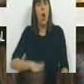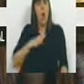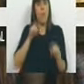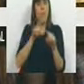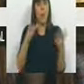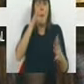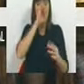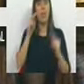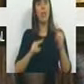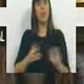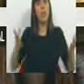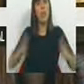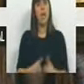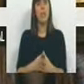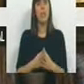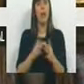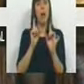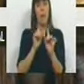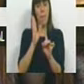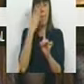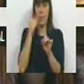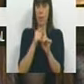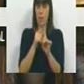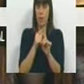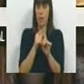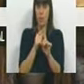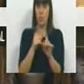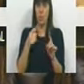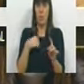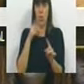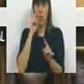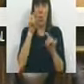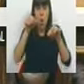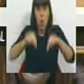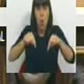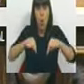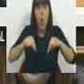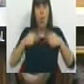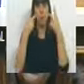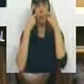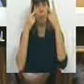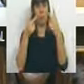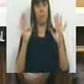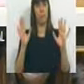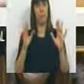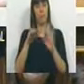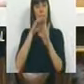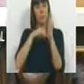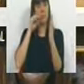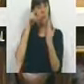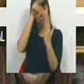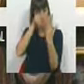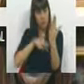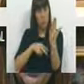confiar em si como Ministro das Finanças. Repare, quanto ao primeiro caso, o que nós vemos hoje, ao ler o programa do